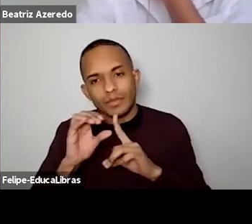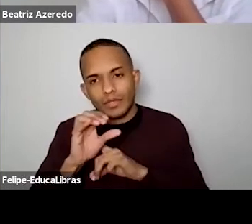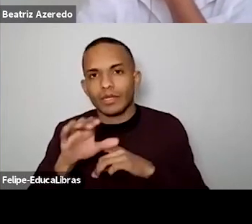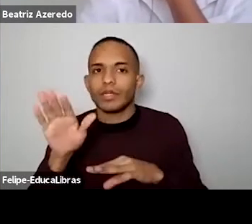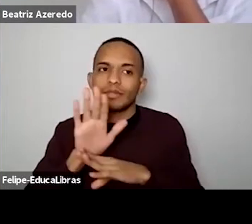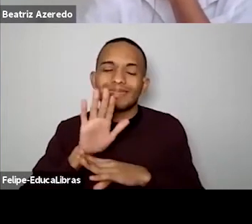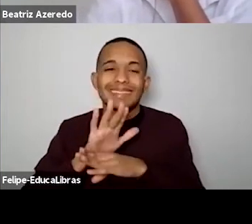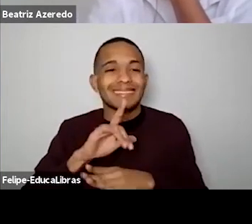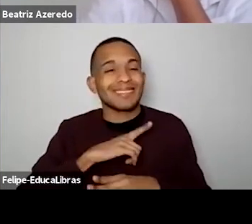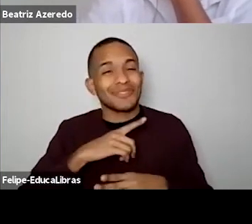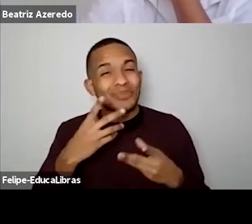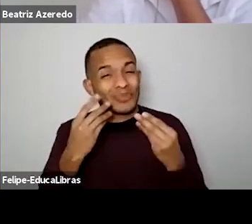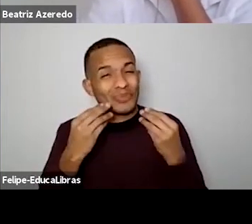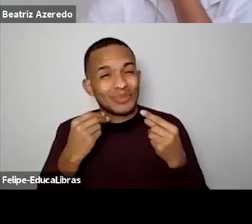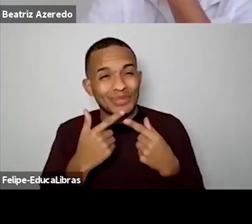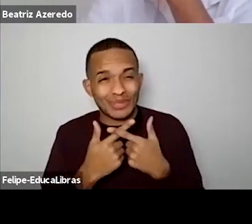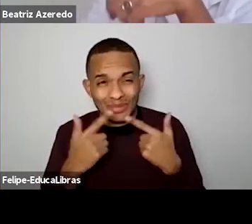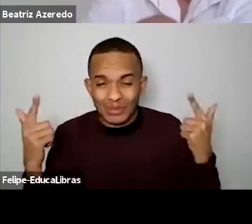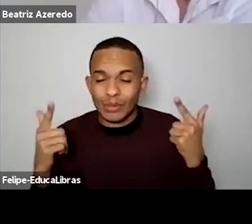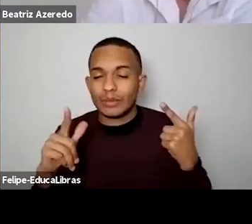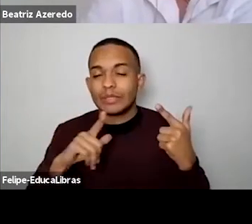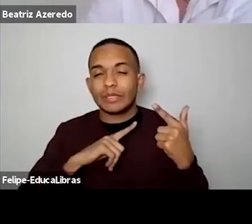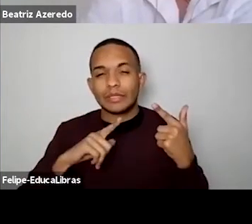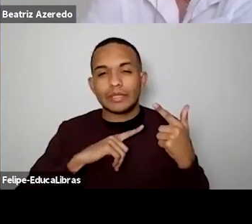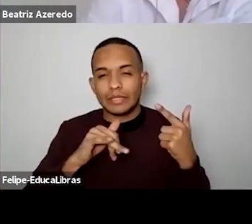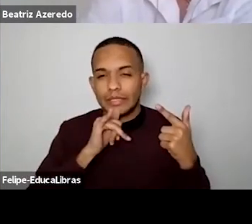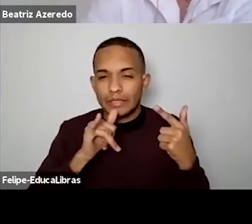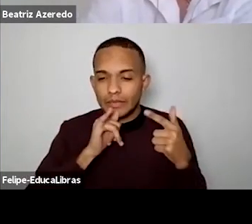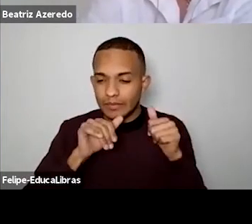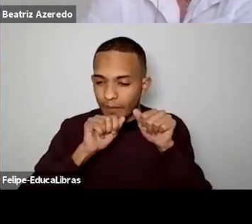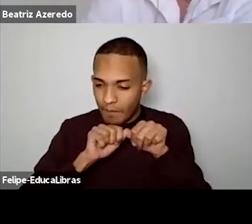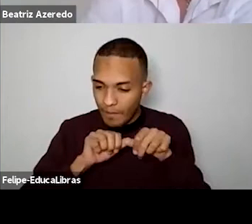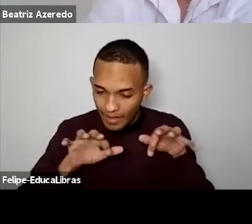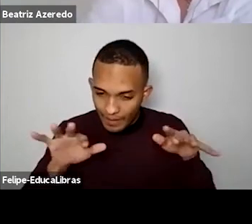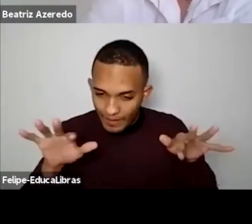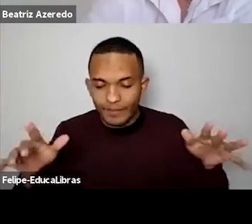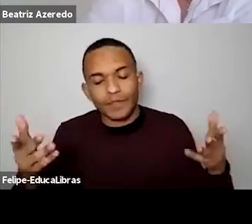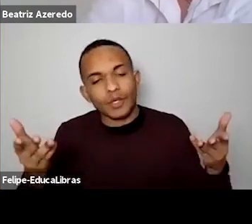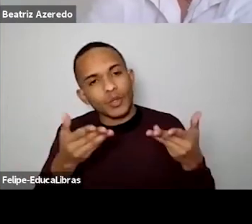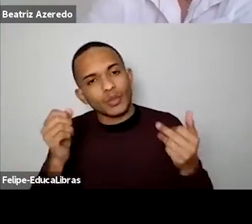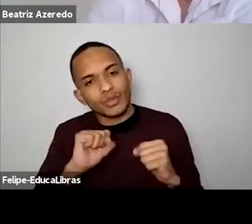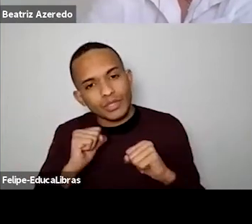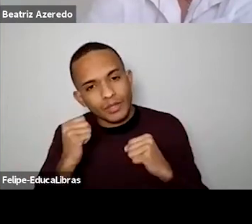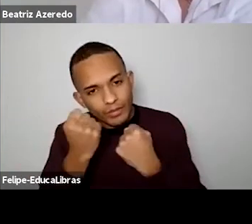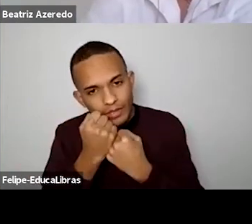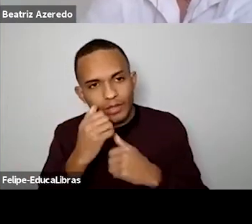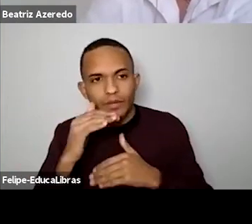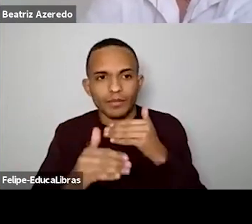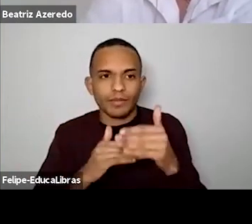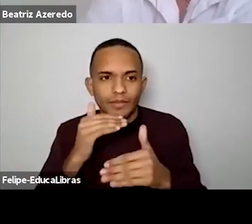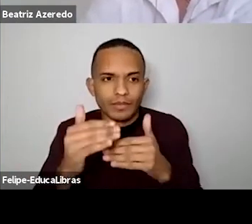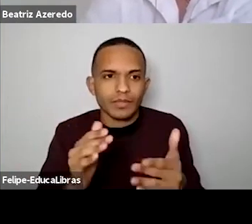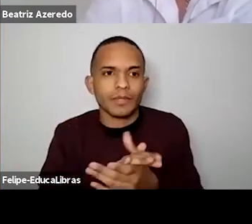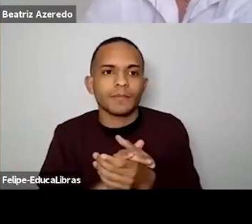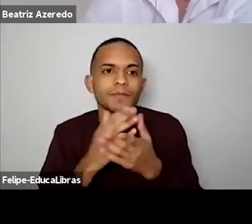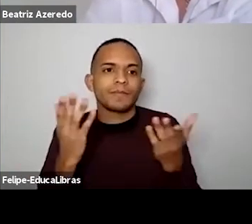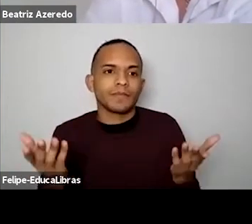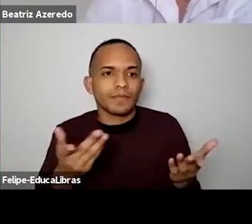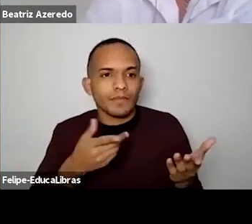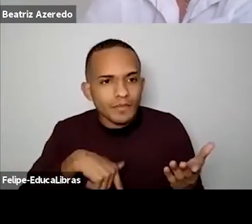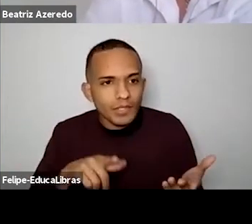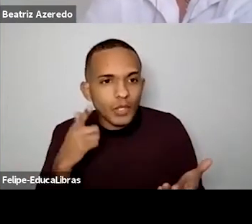muita sorte desde o início de ter uma agência de publicidade, que é a tua agência, nos apoiando nesse processo. Então, a gente conseguiu